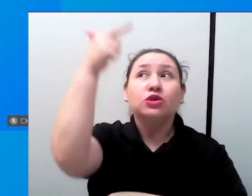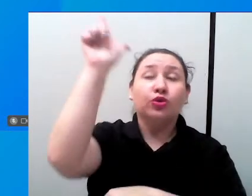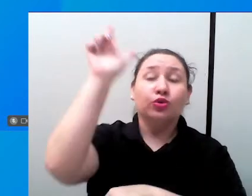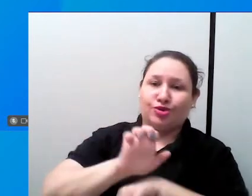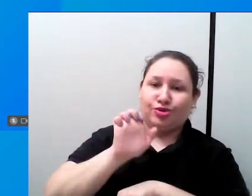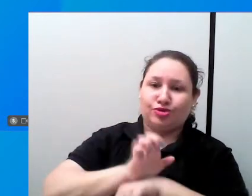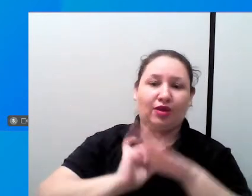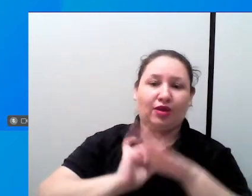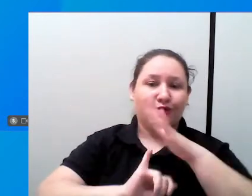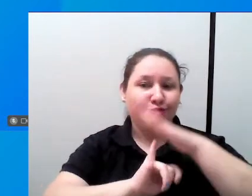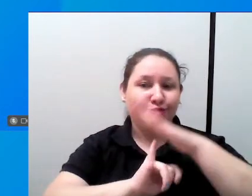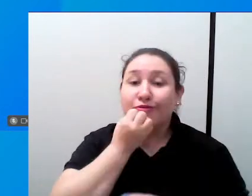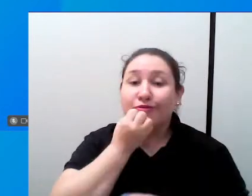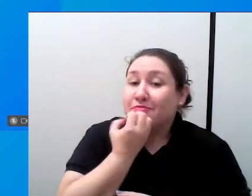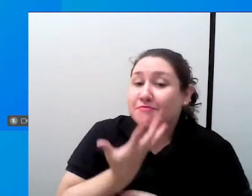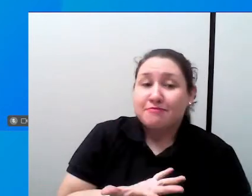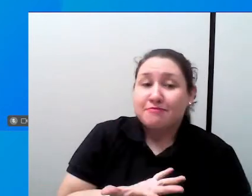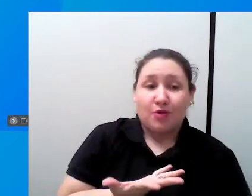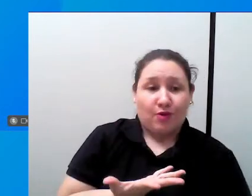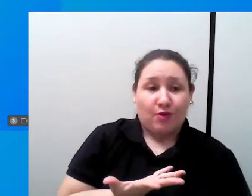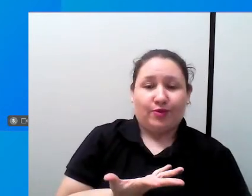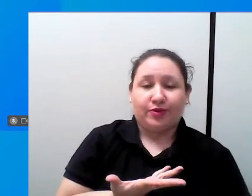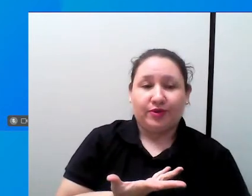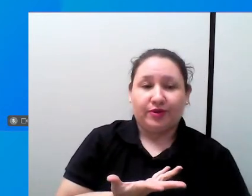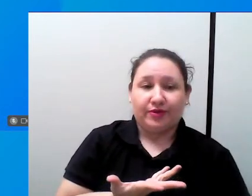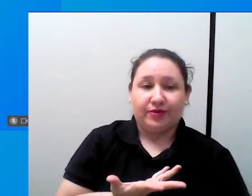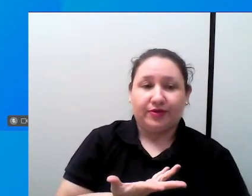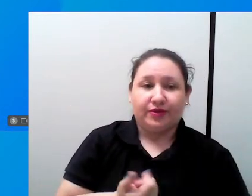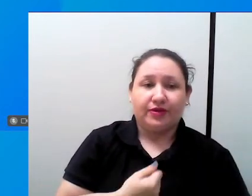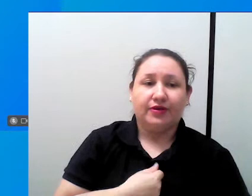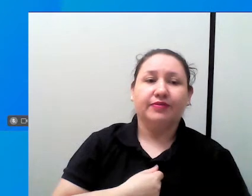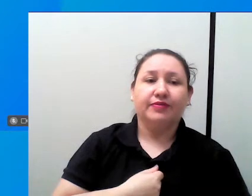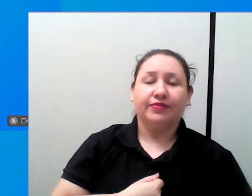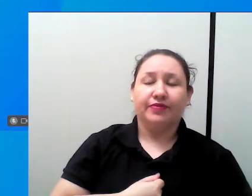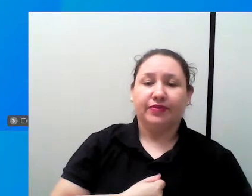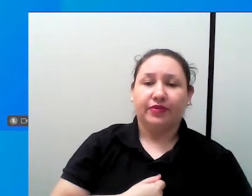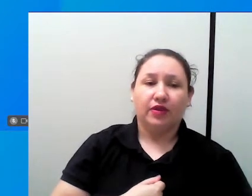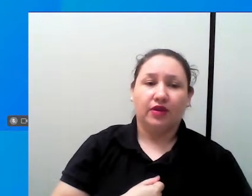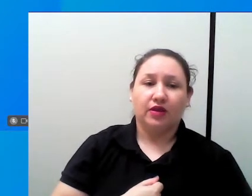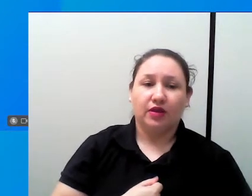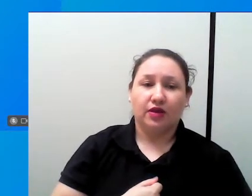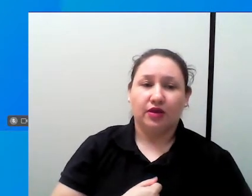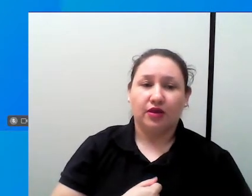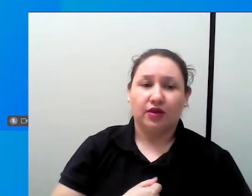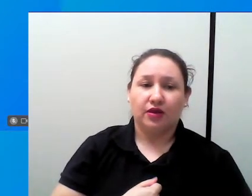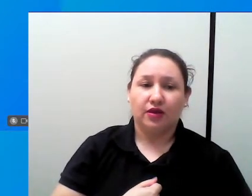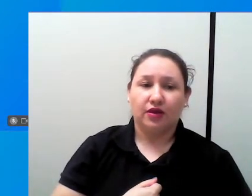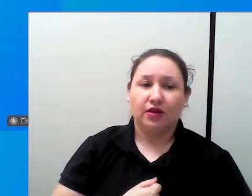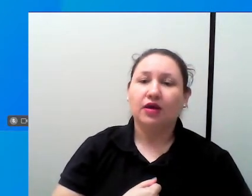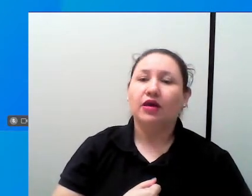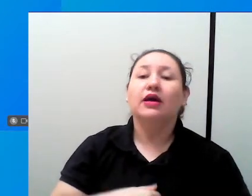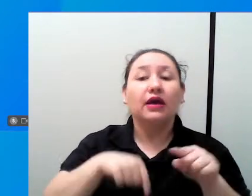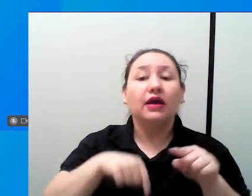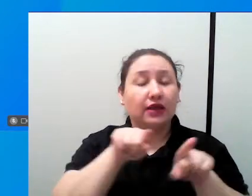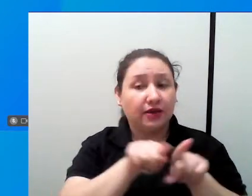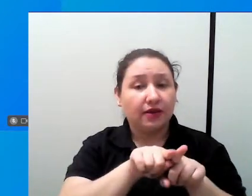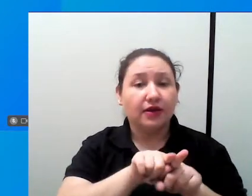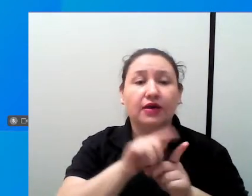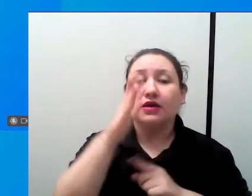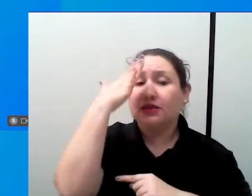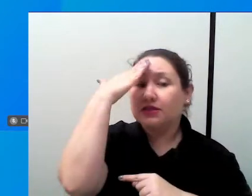federal, sobre as suas experiências, e como disse a professora Lucilene, para que nós não precisamos mais inventar a roda.